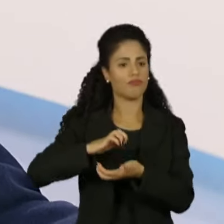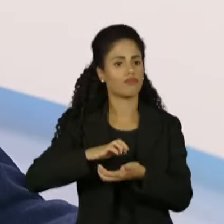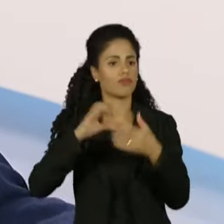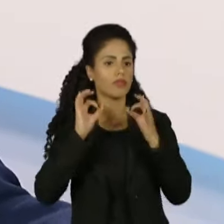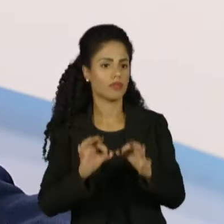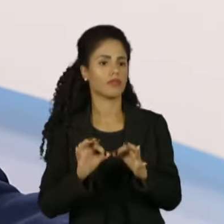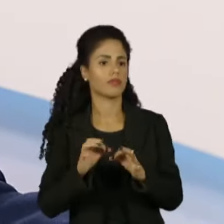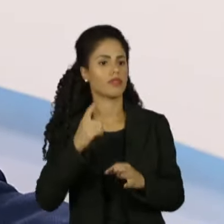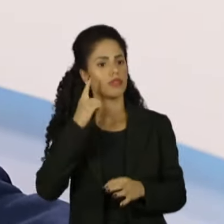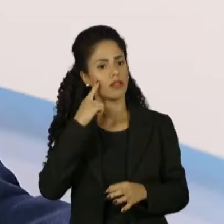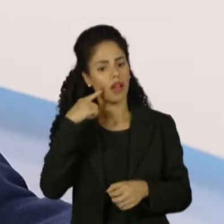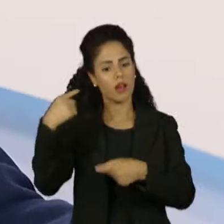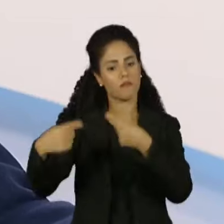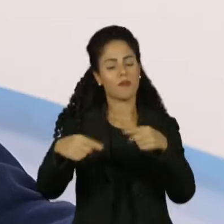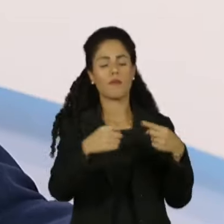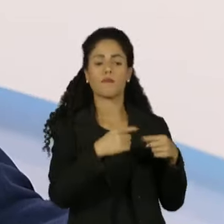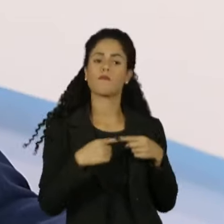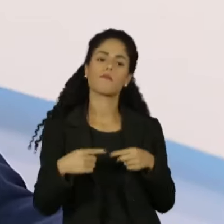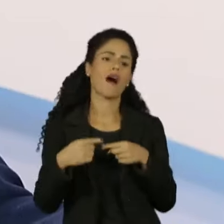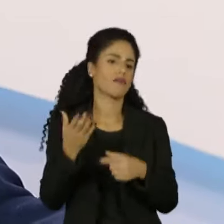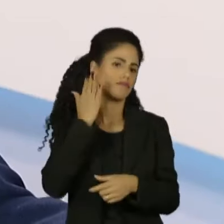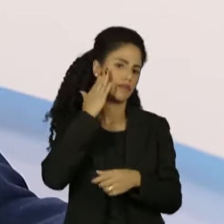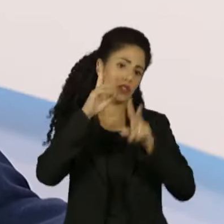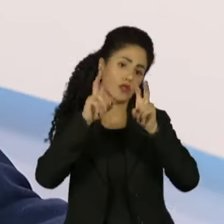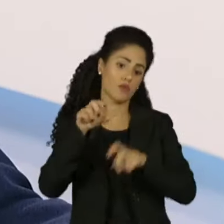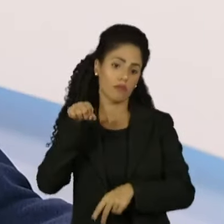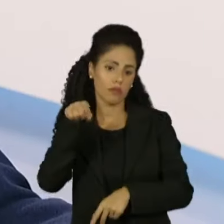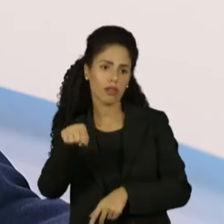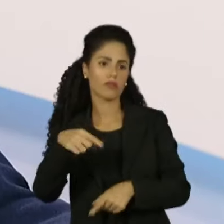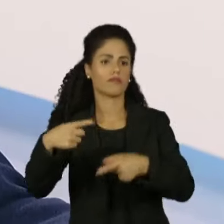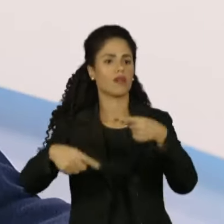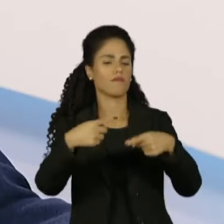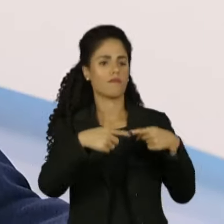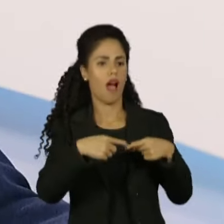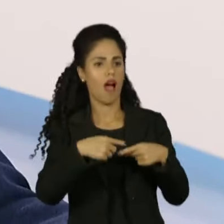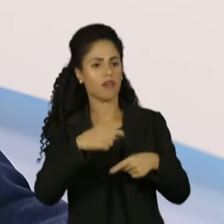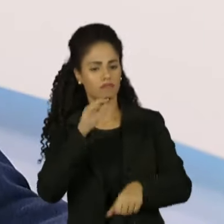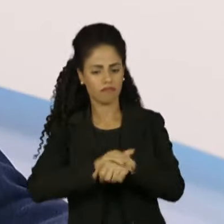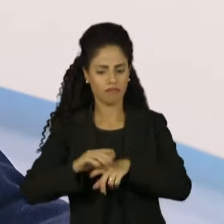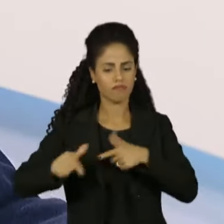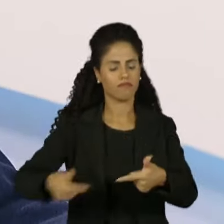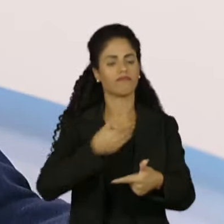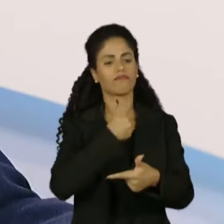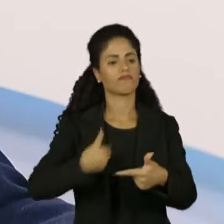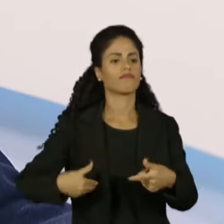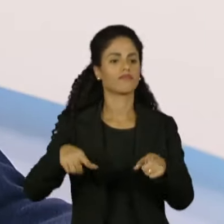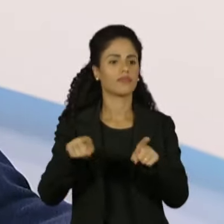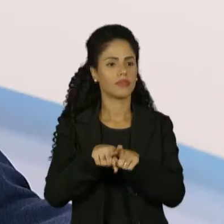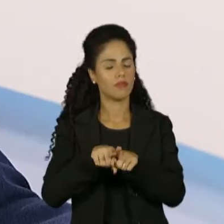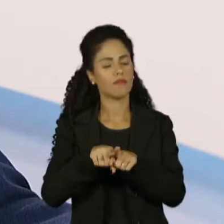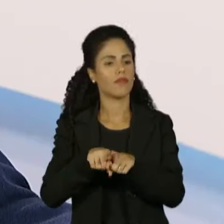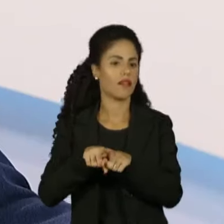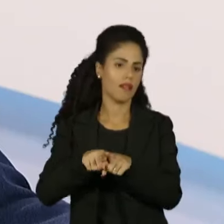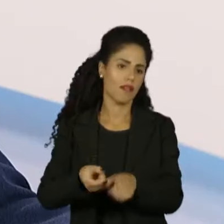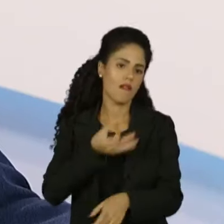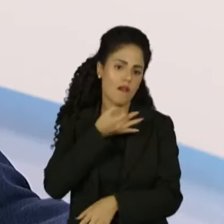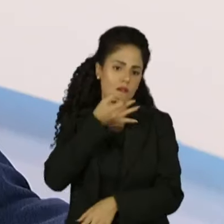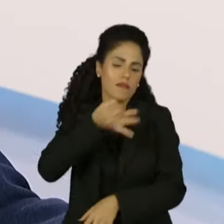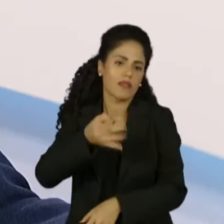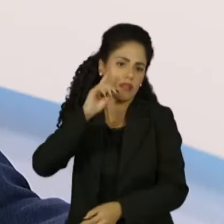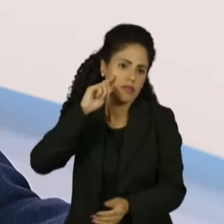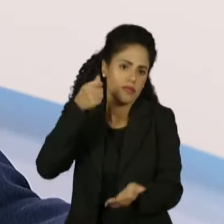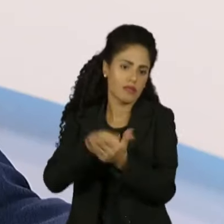falado a respeito de política, têm falado a respeito de políticas públicas, têm opinado a respeito de